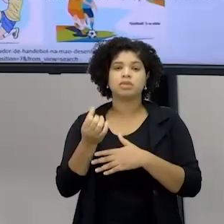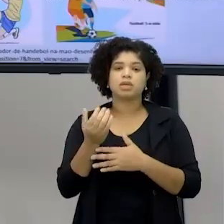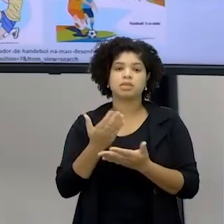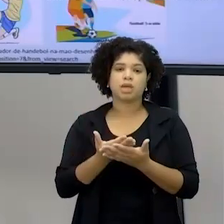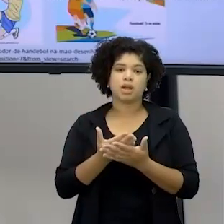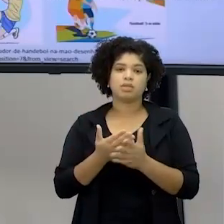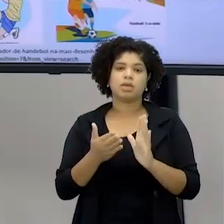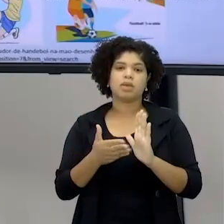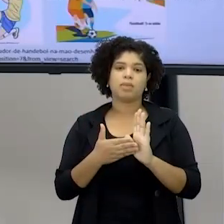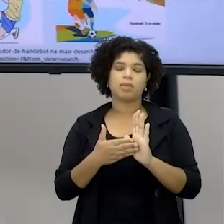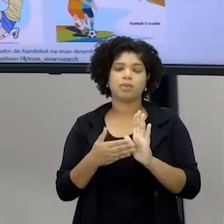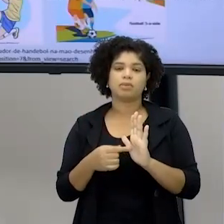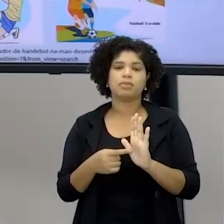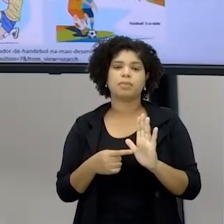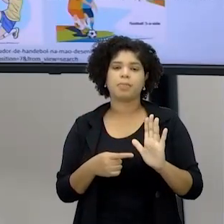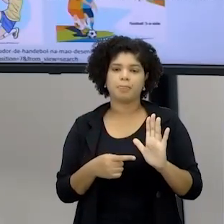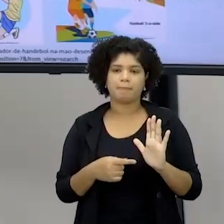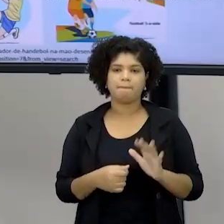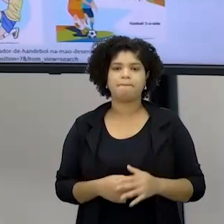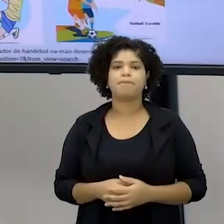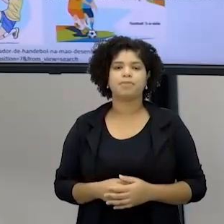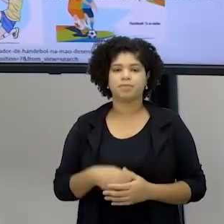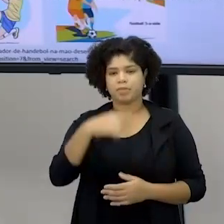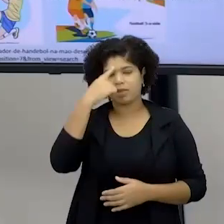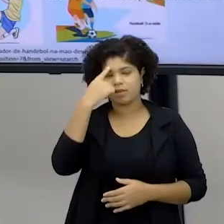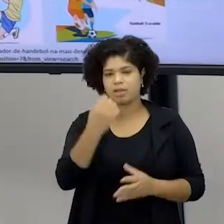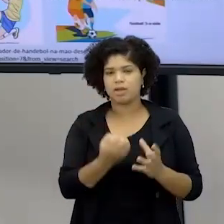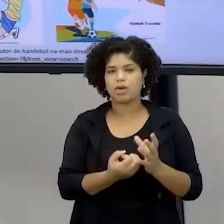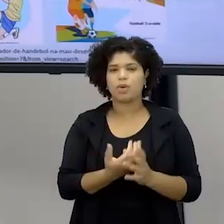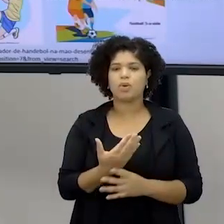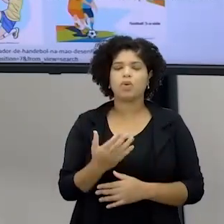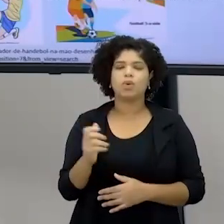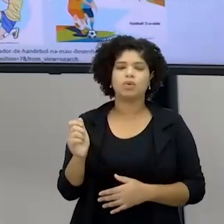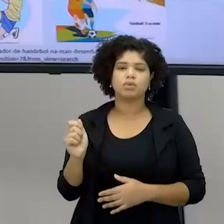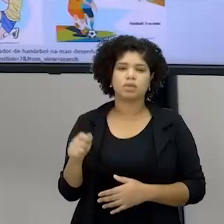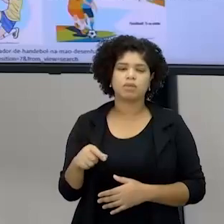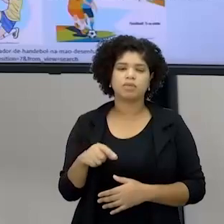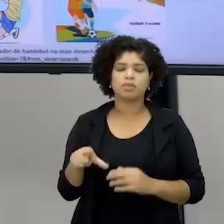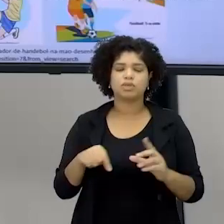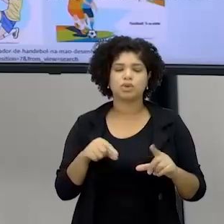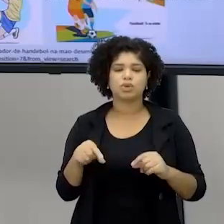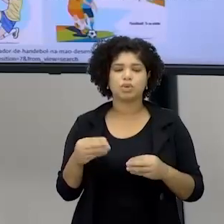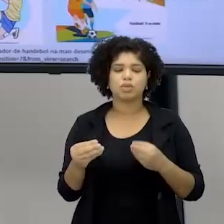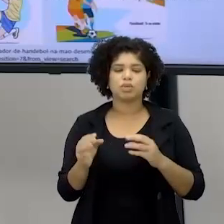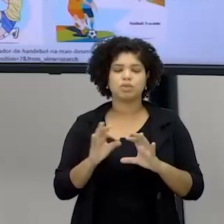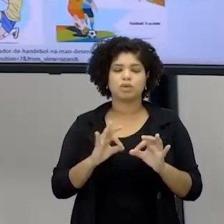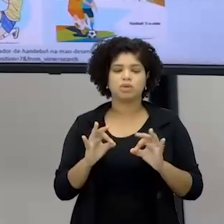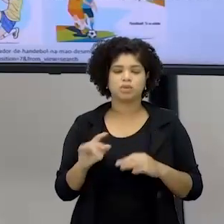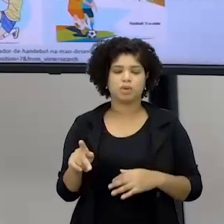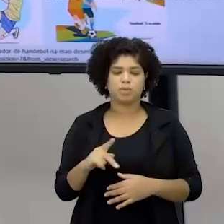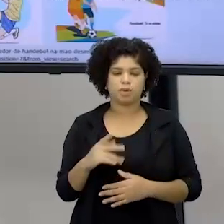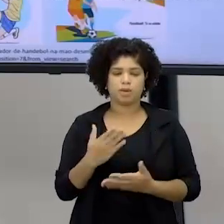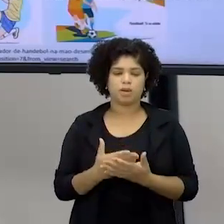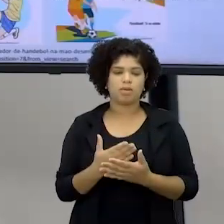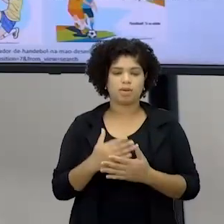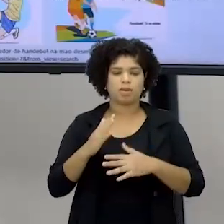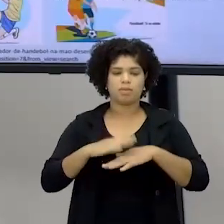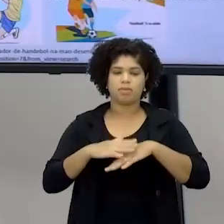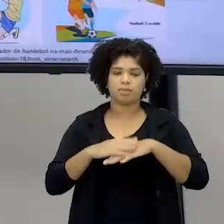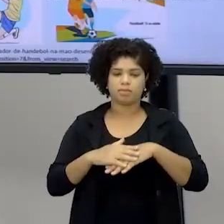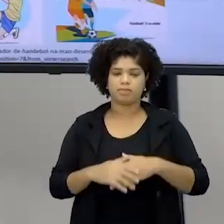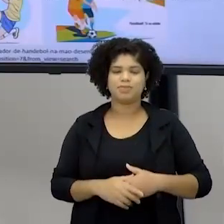de propostas aí, dentre elas 5, vocês vão se organizar com os professores para as aulas